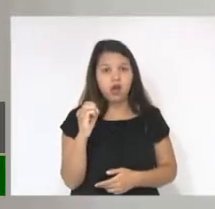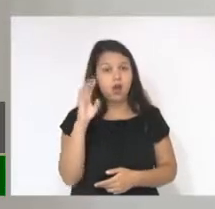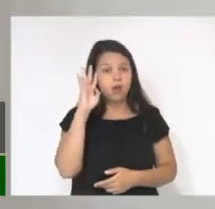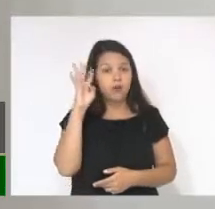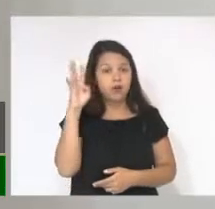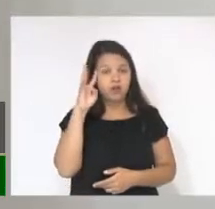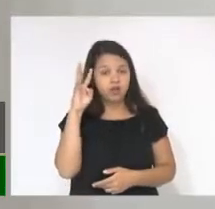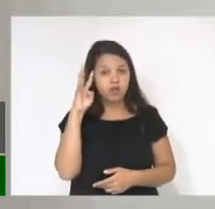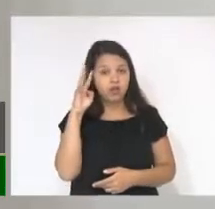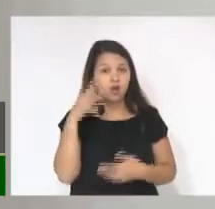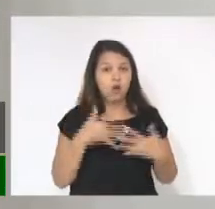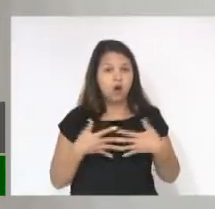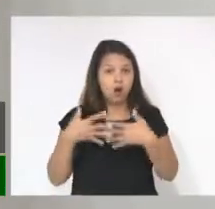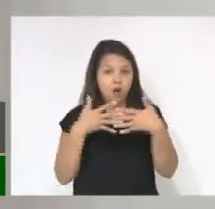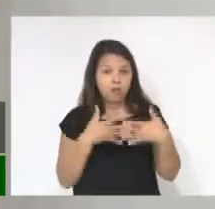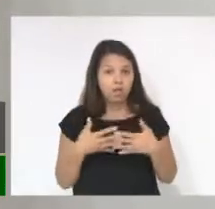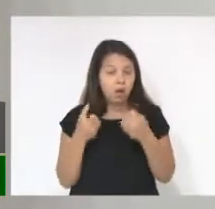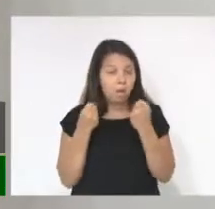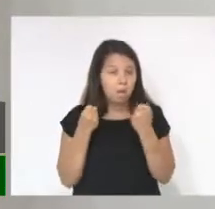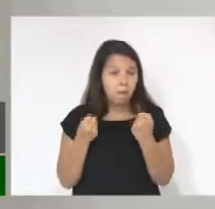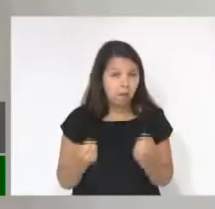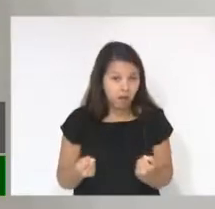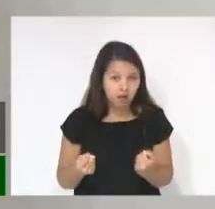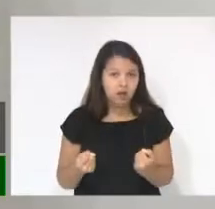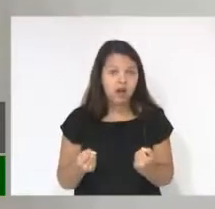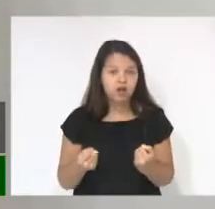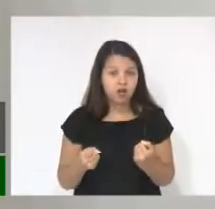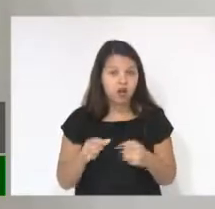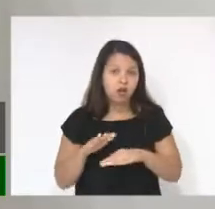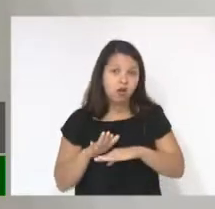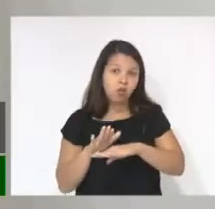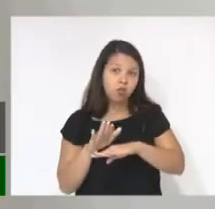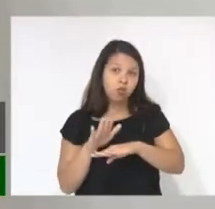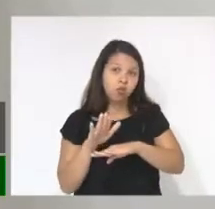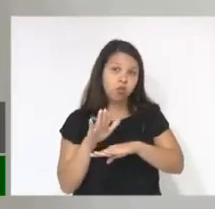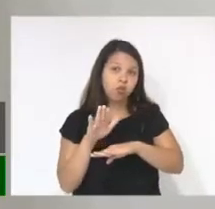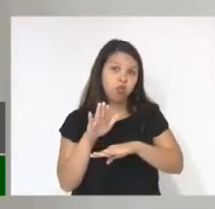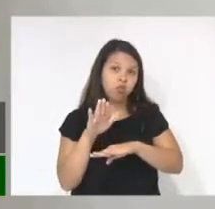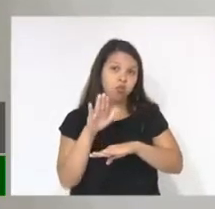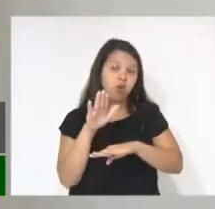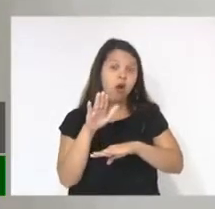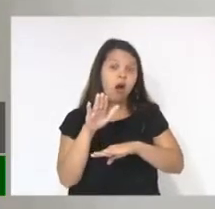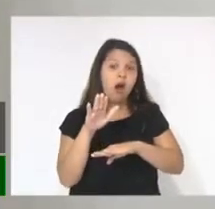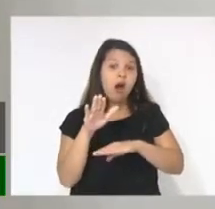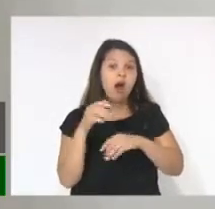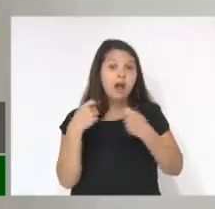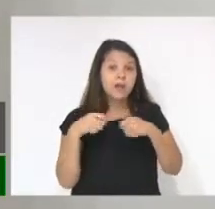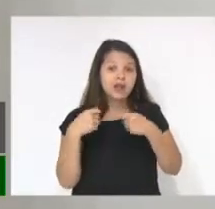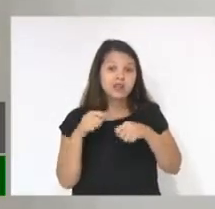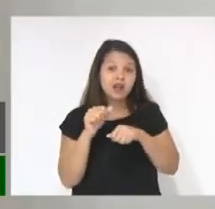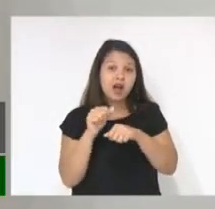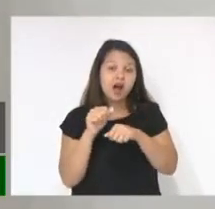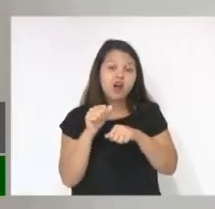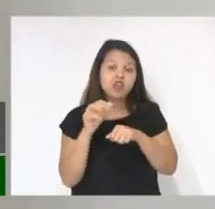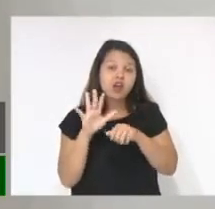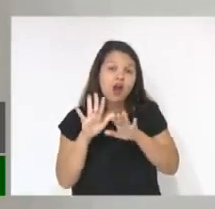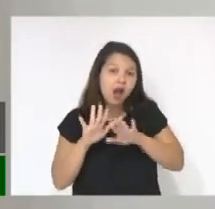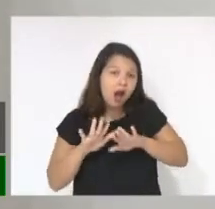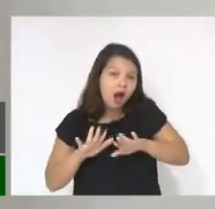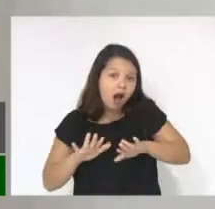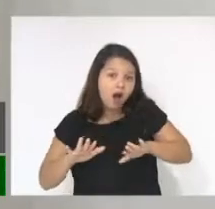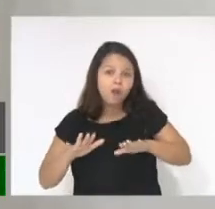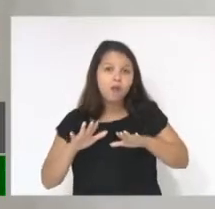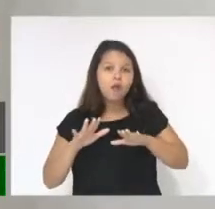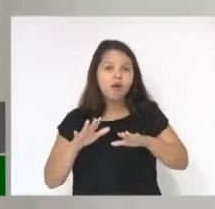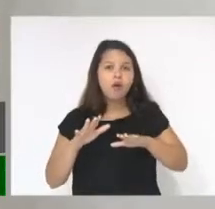carreta, subindo aquele morro todo ali, tem que desacelerar o caminhão para passar 40 por hora. E ontem eu transitei